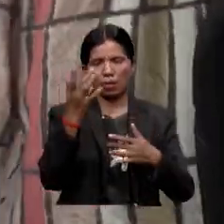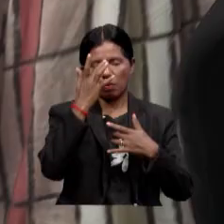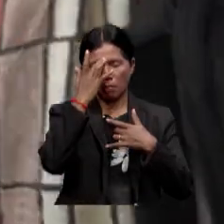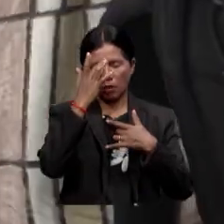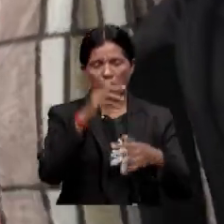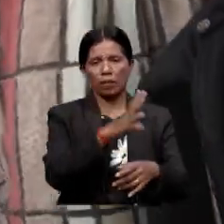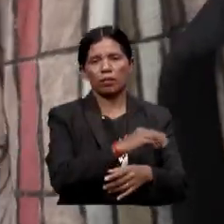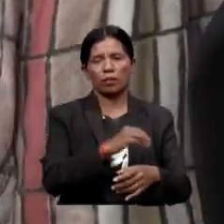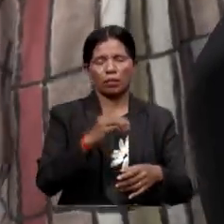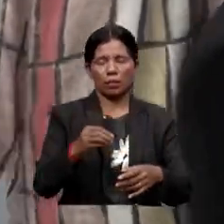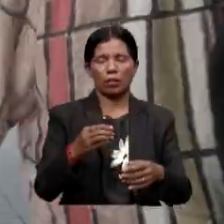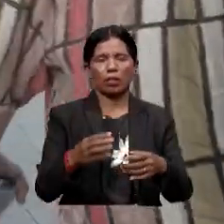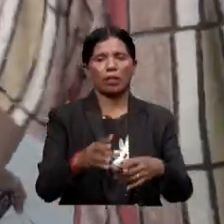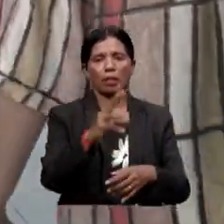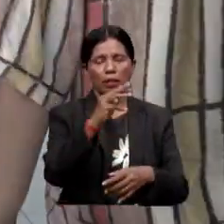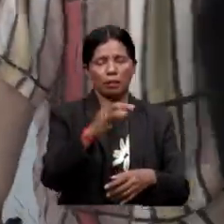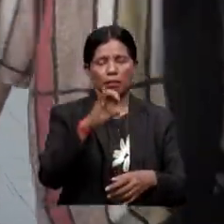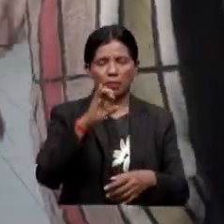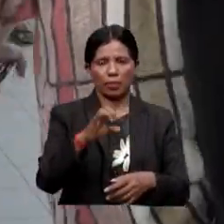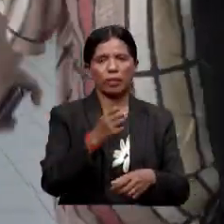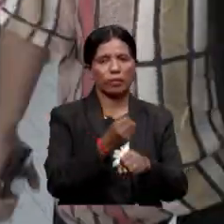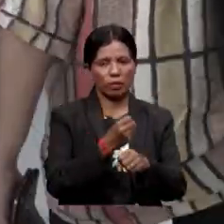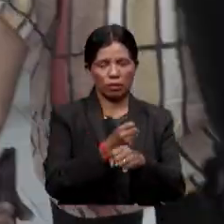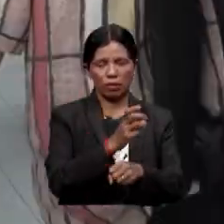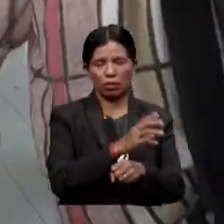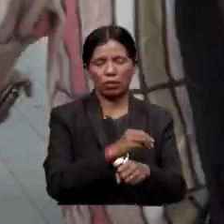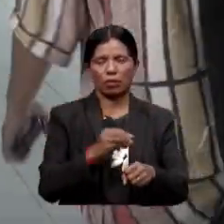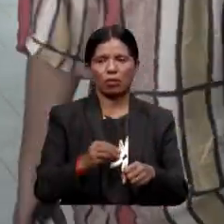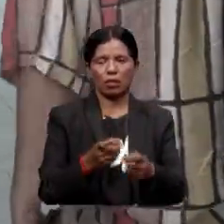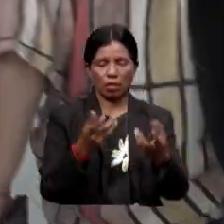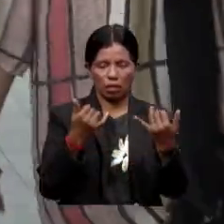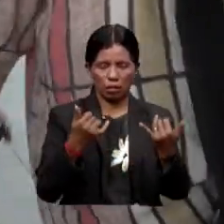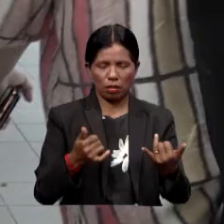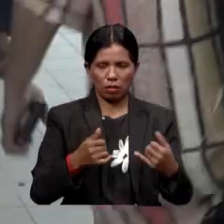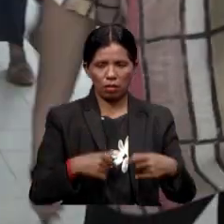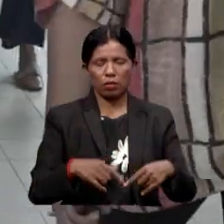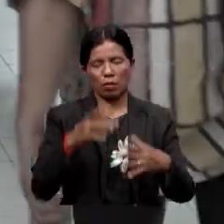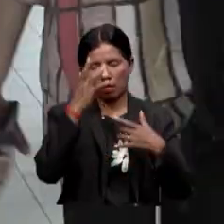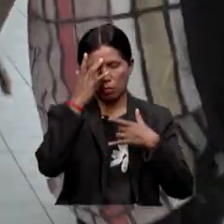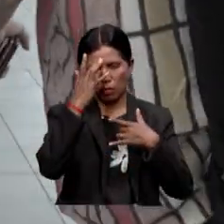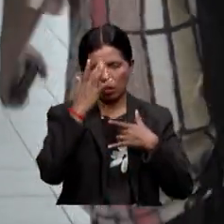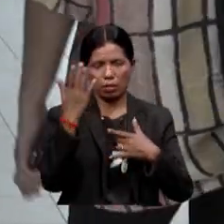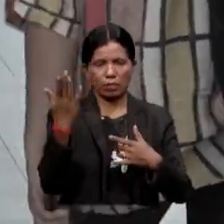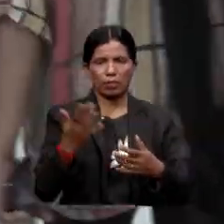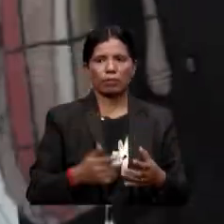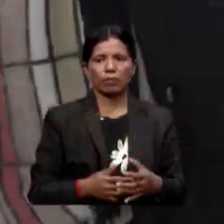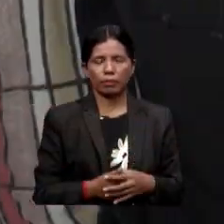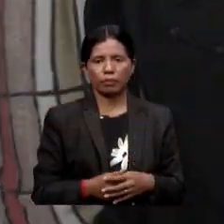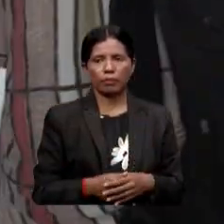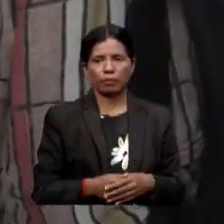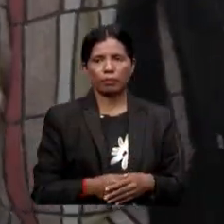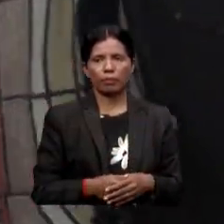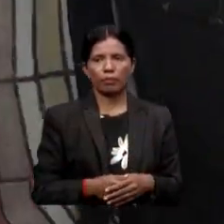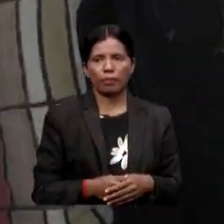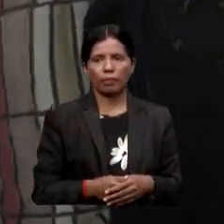próstata camifatuk. Liliu bavo Mateus nebe daudau ne sofre hela moras refere. Normalmente a